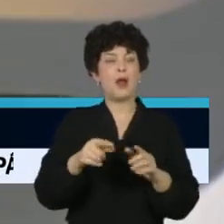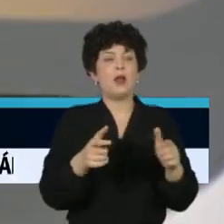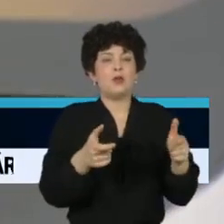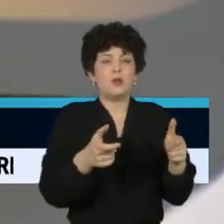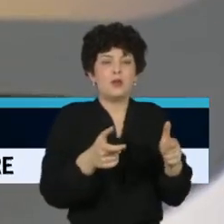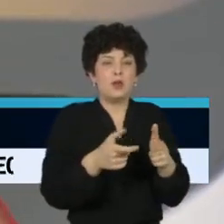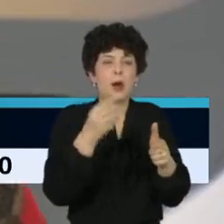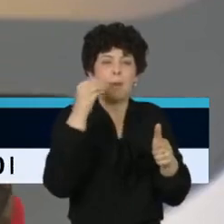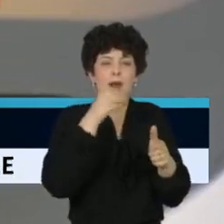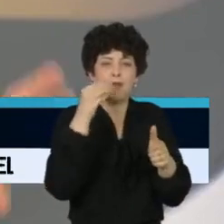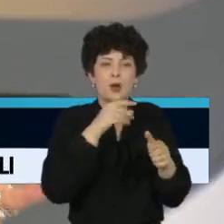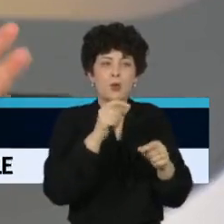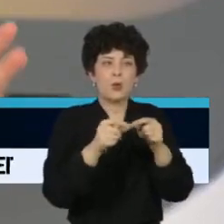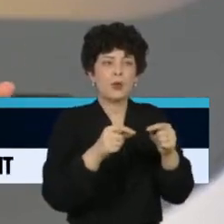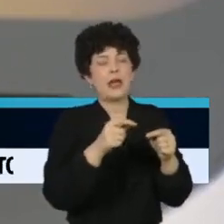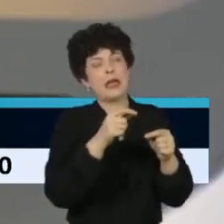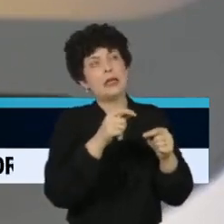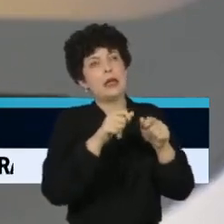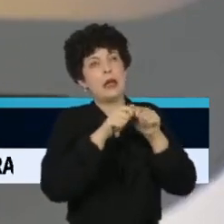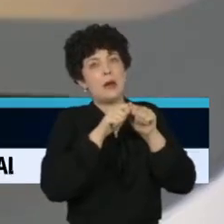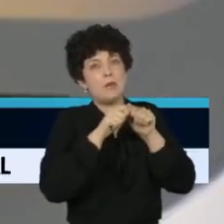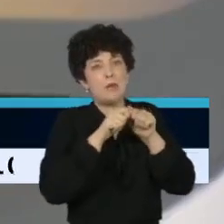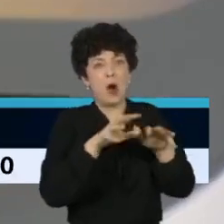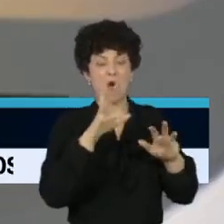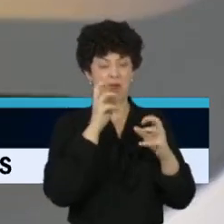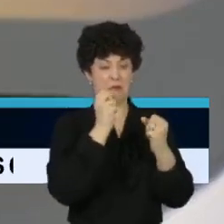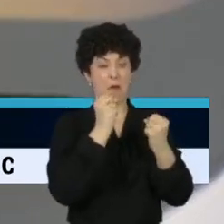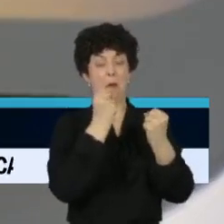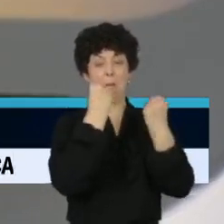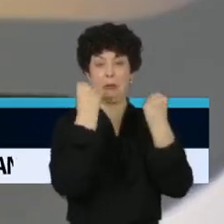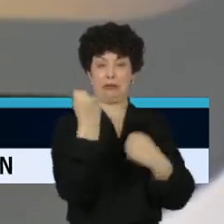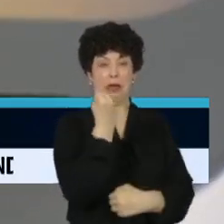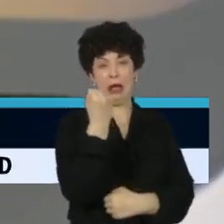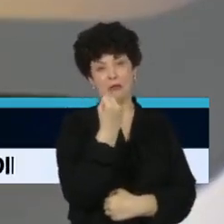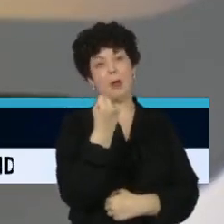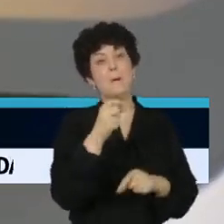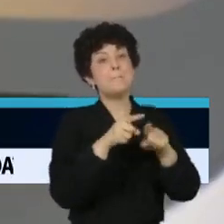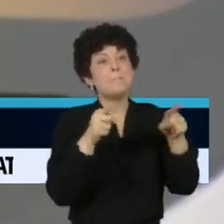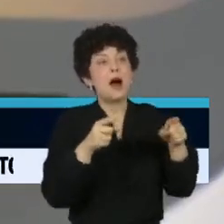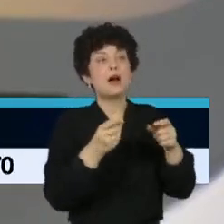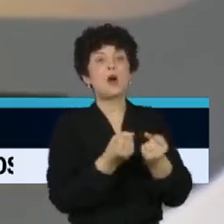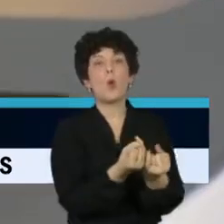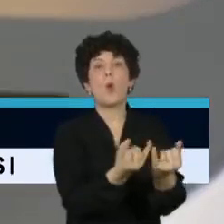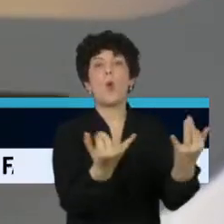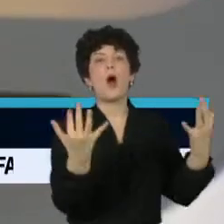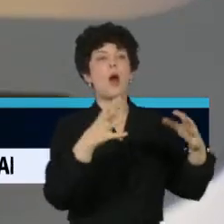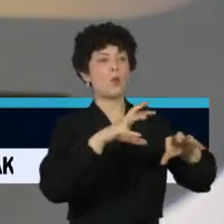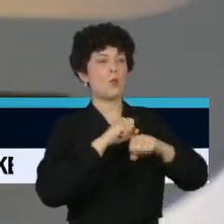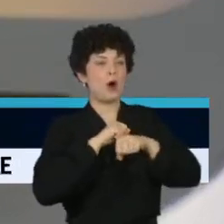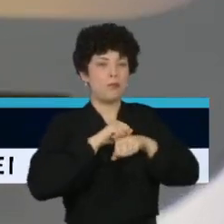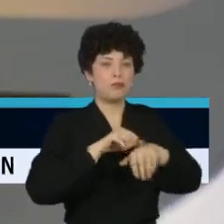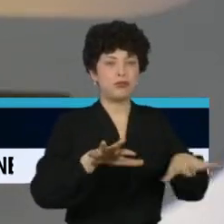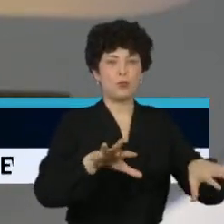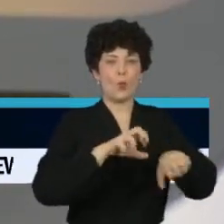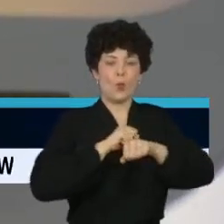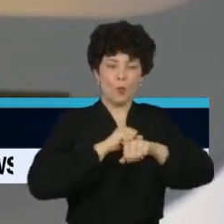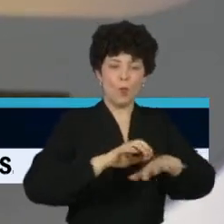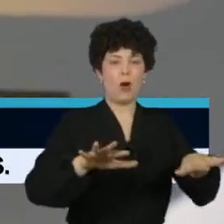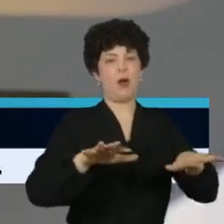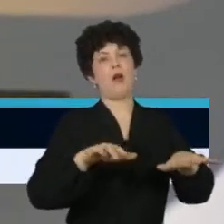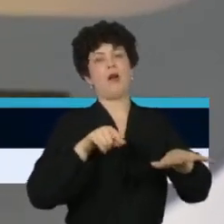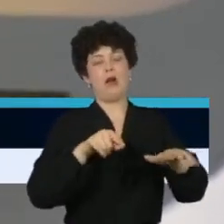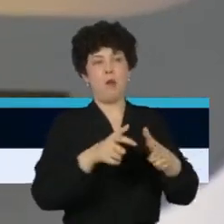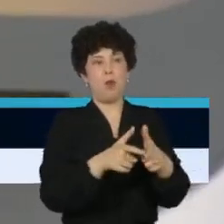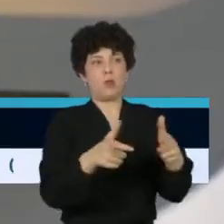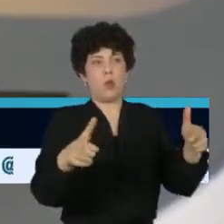a capacidade, de uma maneira geral, de causar doença mais grave. Mas o número de pessoas infectadas é tão grande que você